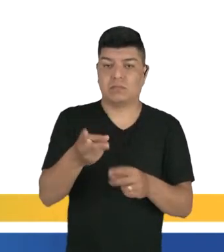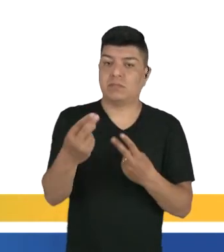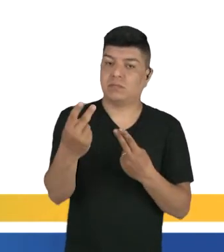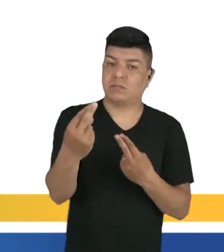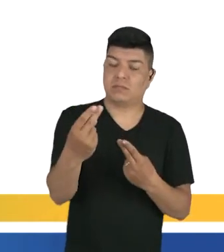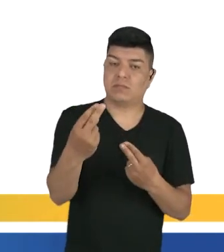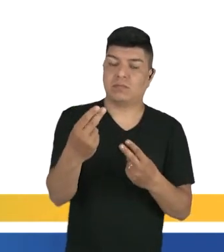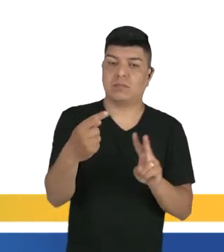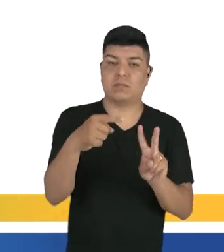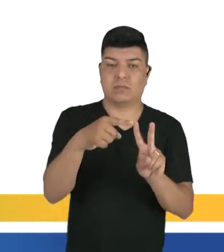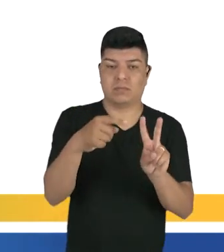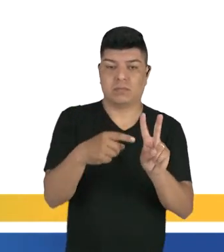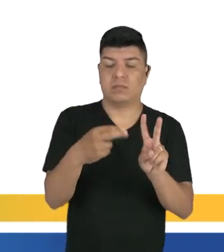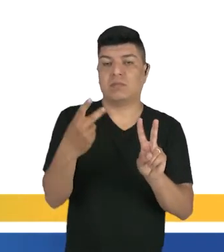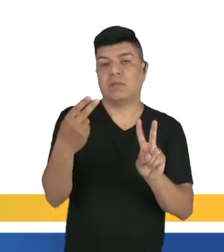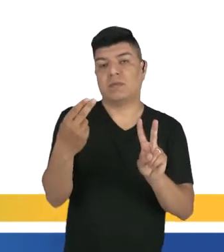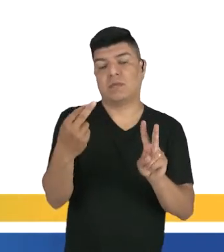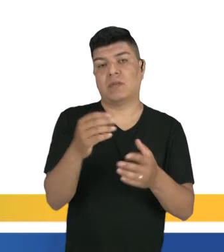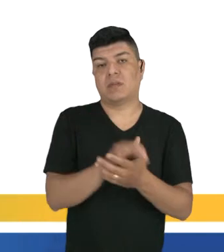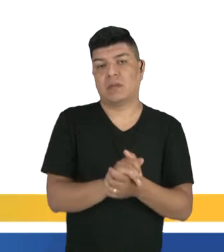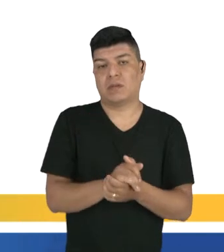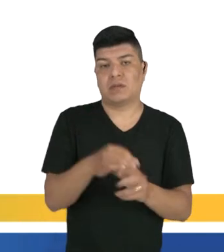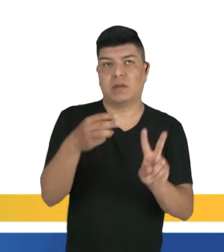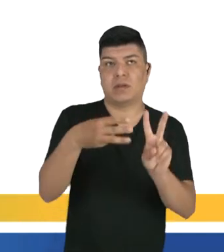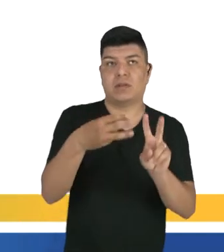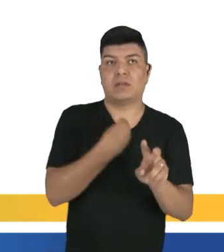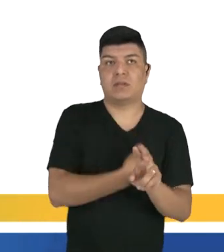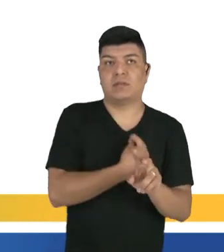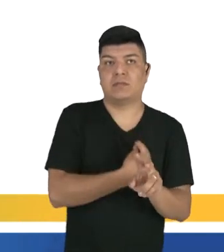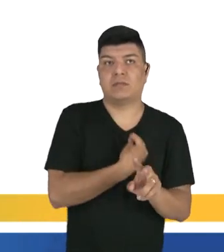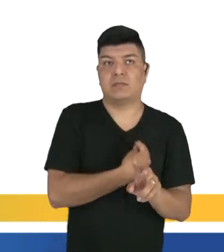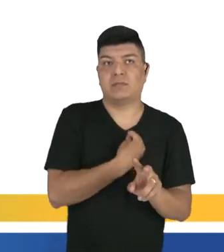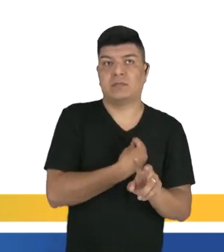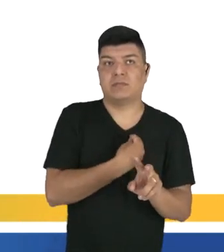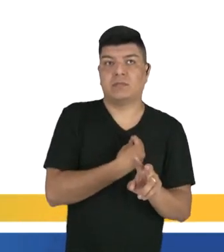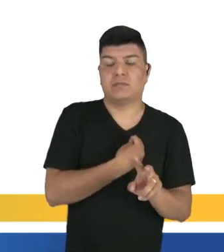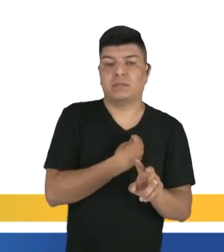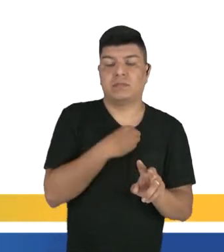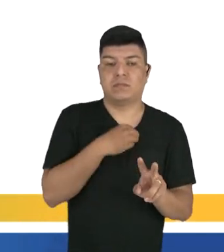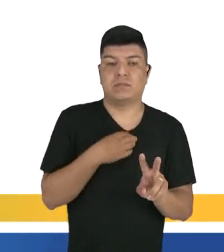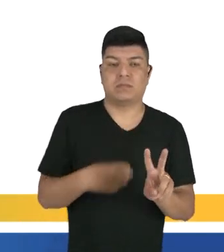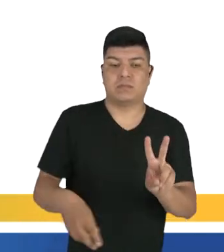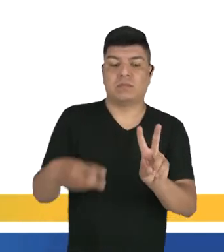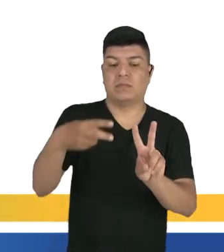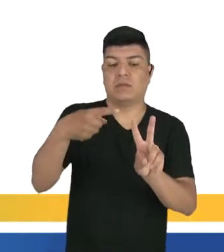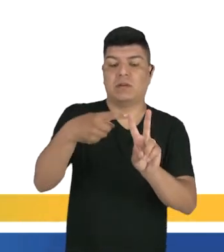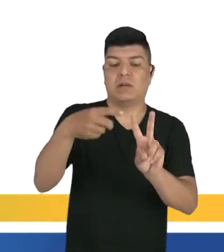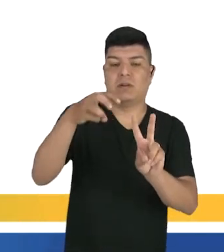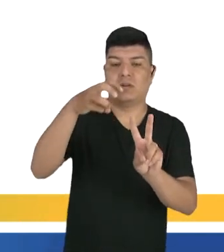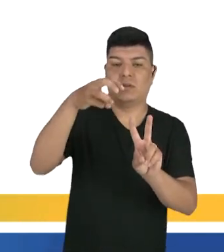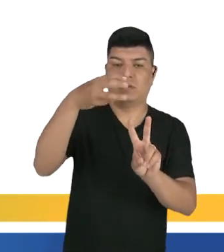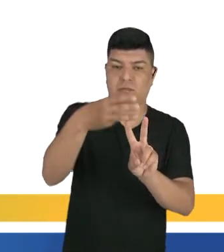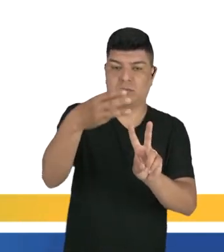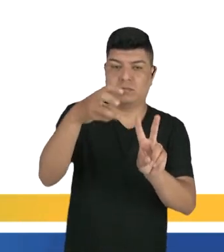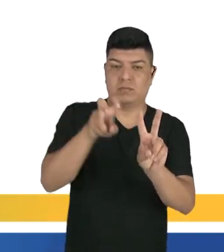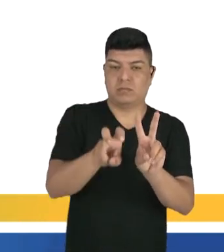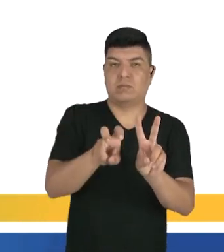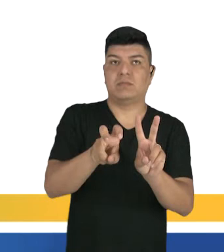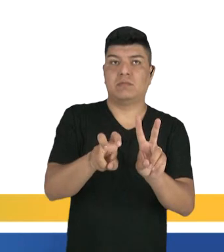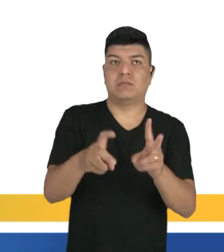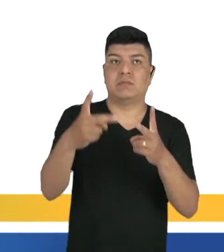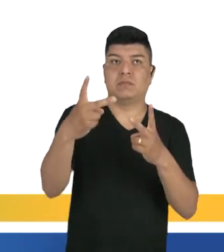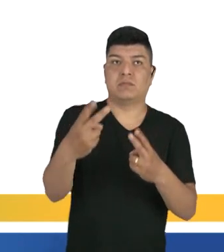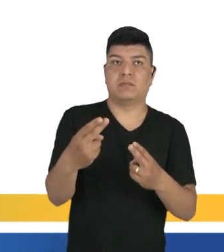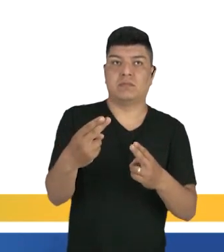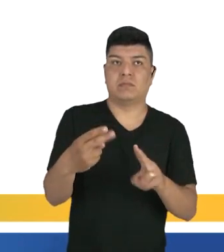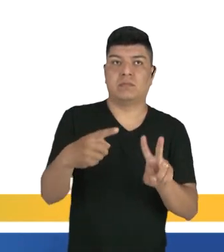índices. Em ambas as raízes é o índice 3 que está presente, né? Então fica a raiz cúbica de 5 multiplicado por 2, que dá a raiz cúbica de